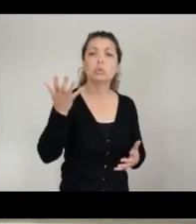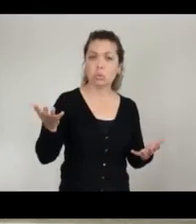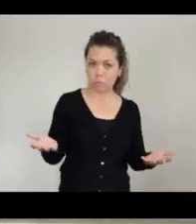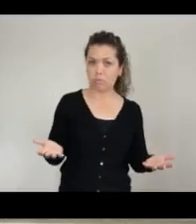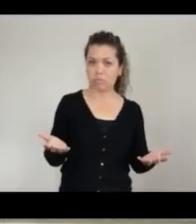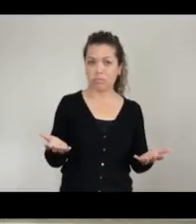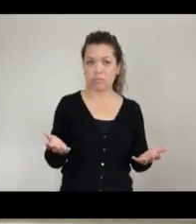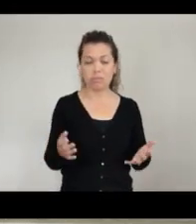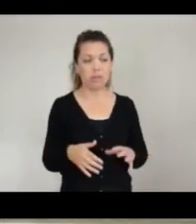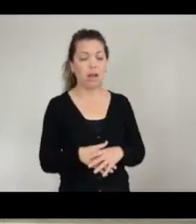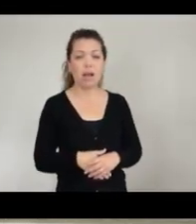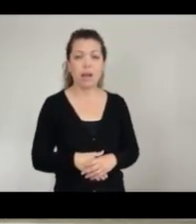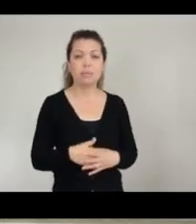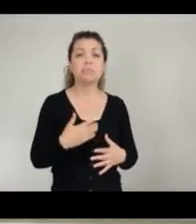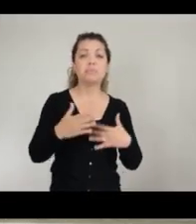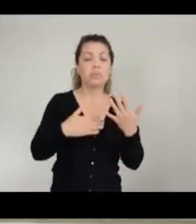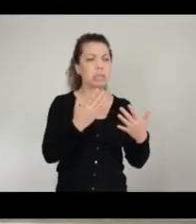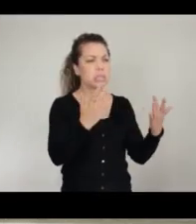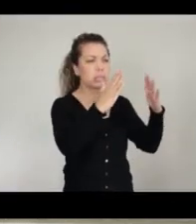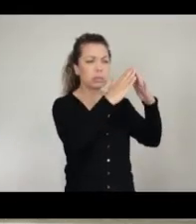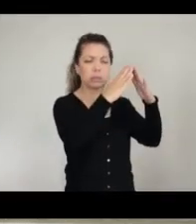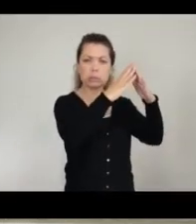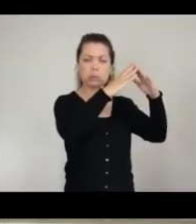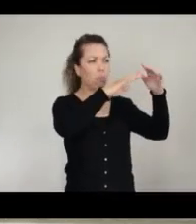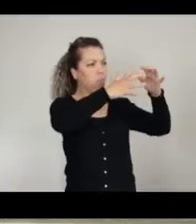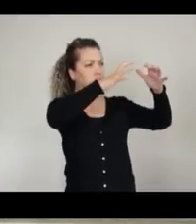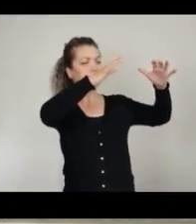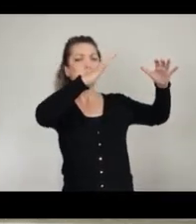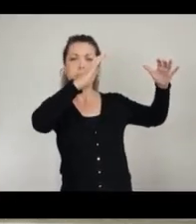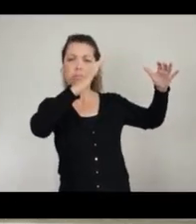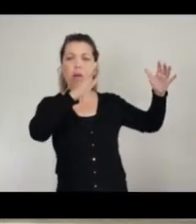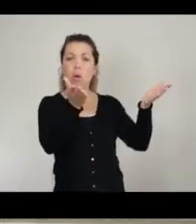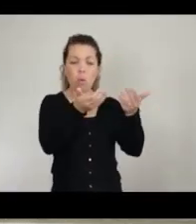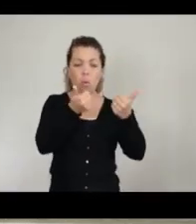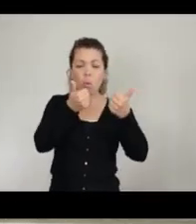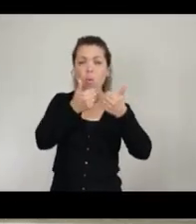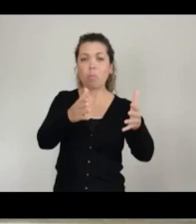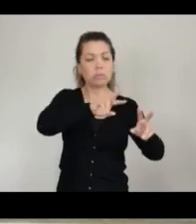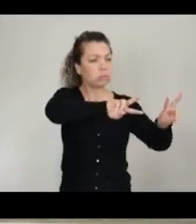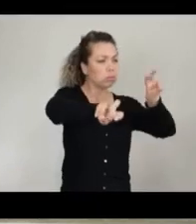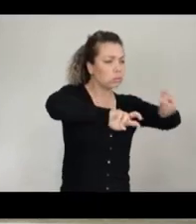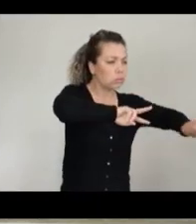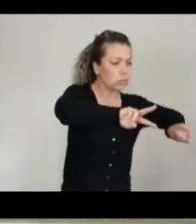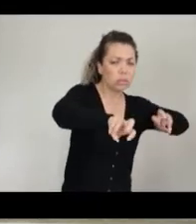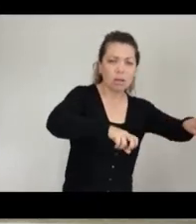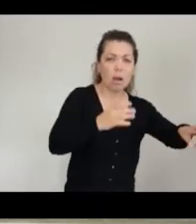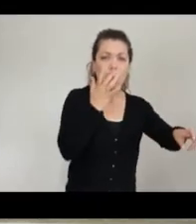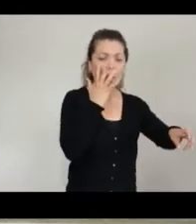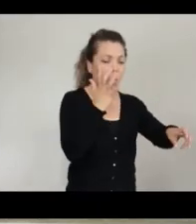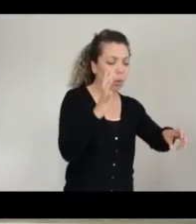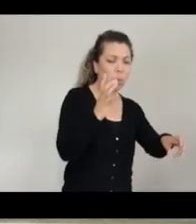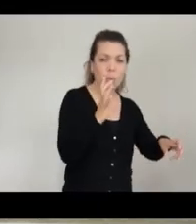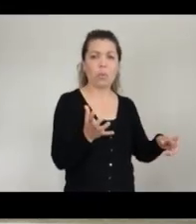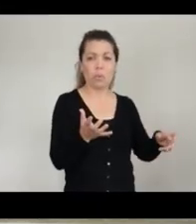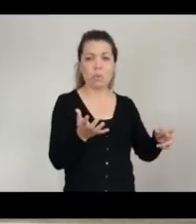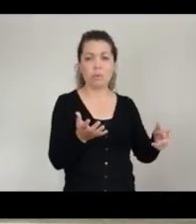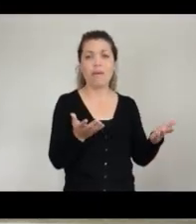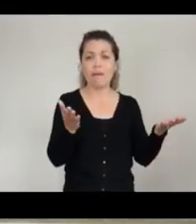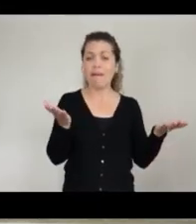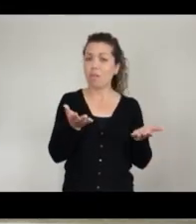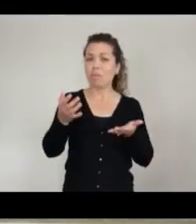de arroz, no ano de 1940 restavam apenas 2. Para além da perda da hegemonia no mercado produtor